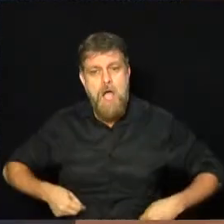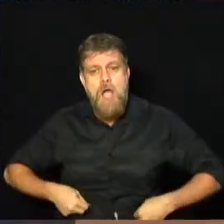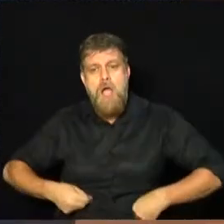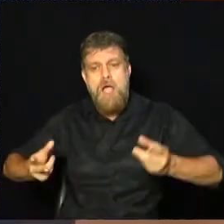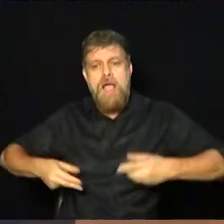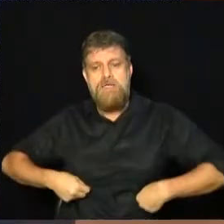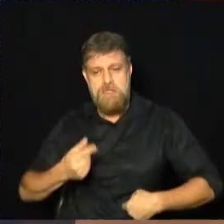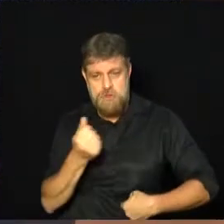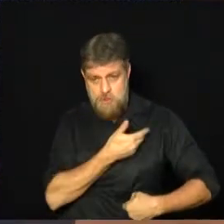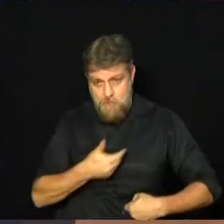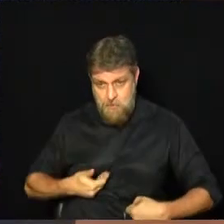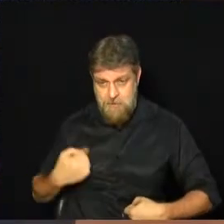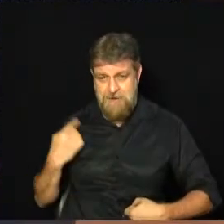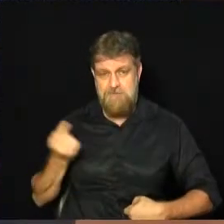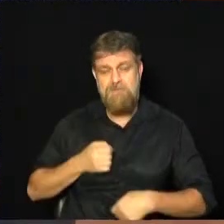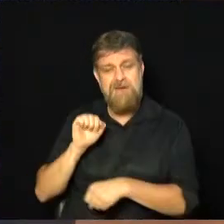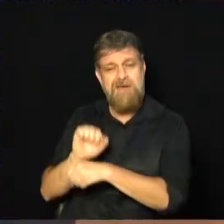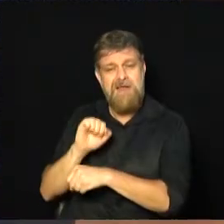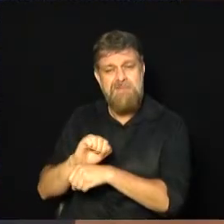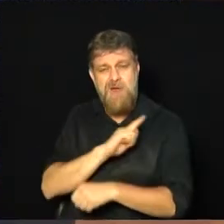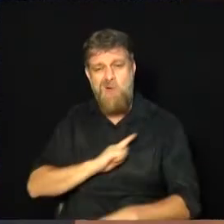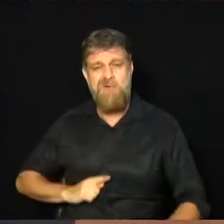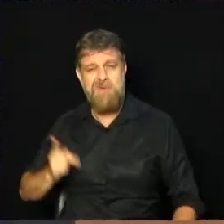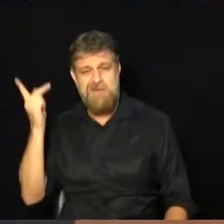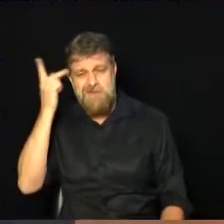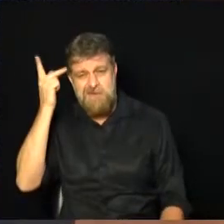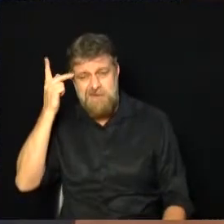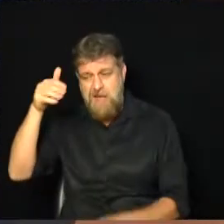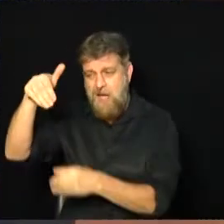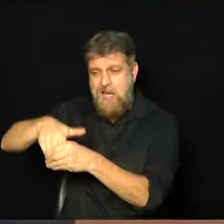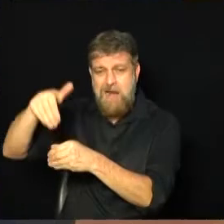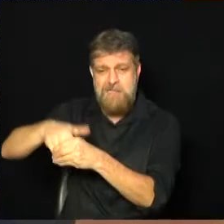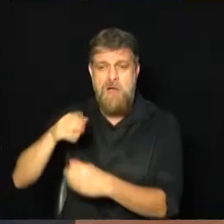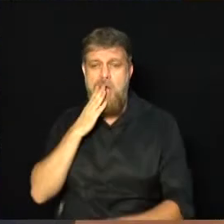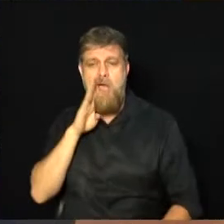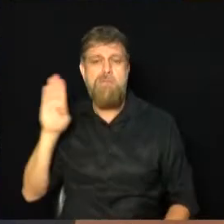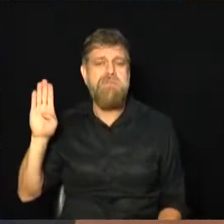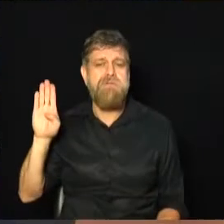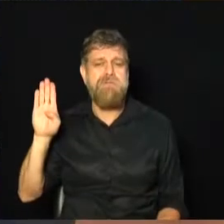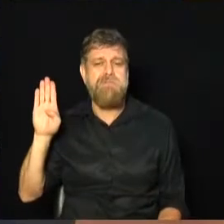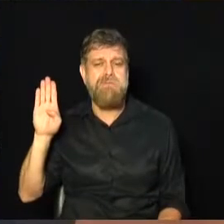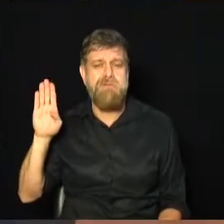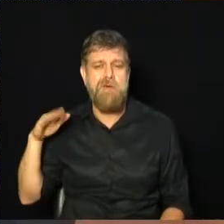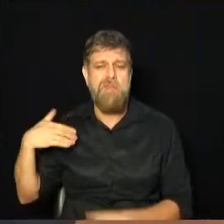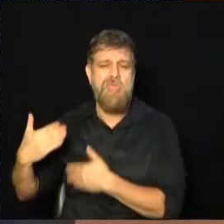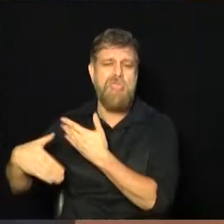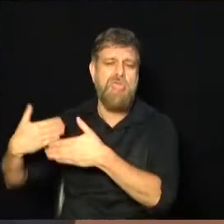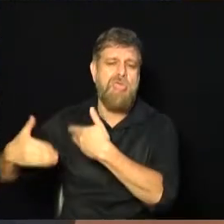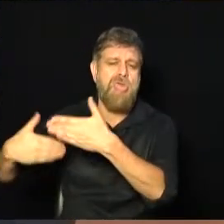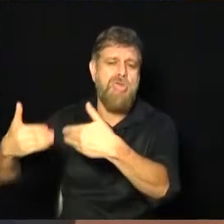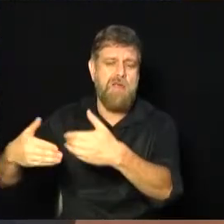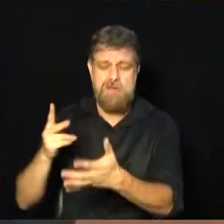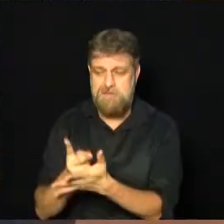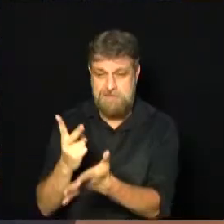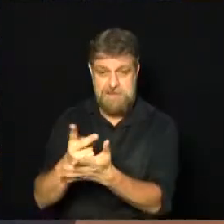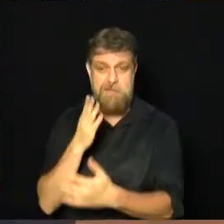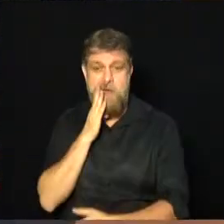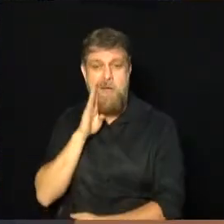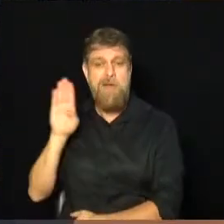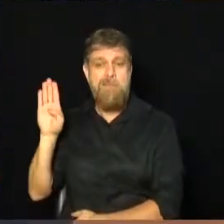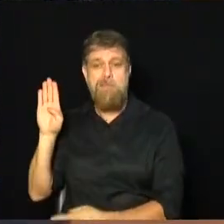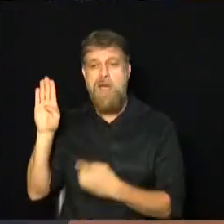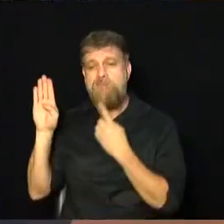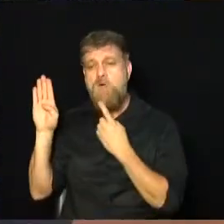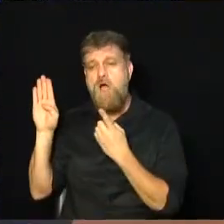bem, mas se a gente for esperar, cada eleição vem nova promessa, né, do governo do Estado, secretário. Vem nova promessa falando